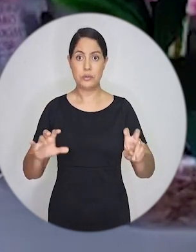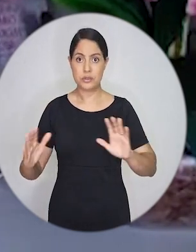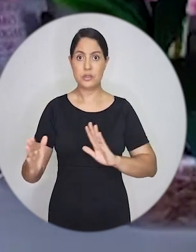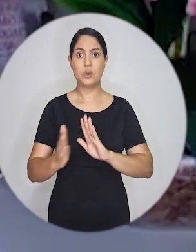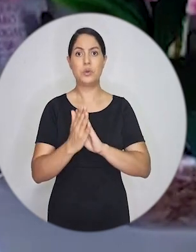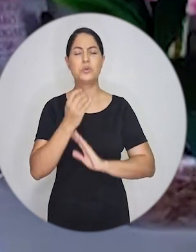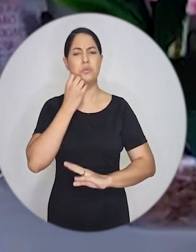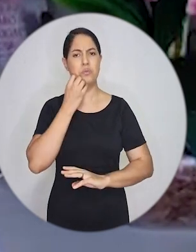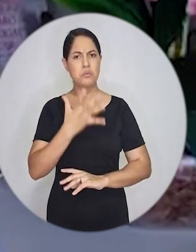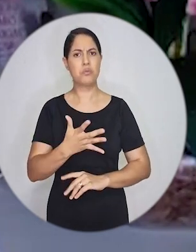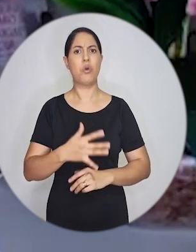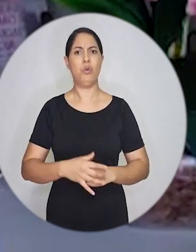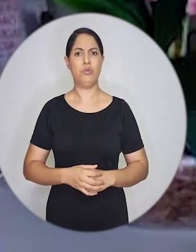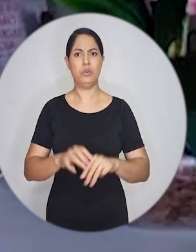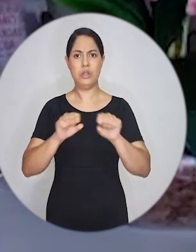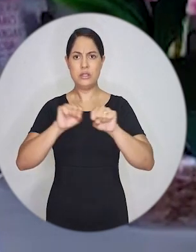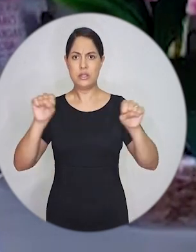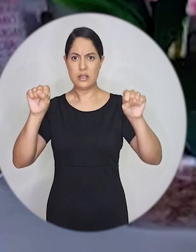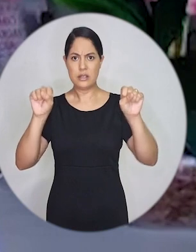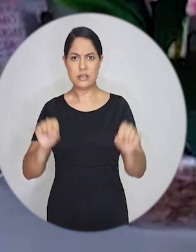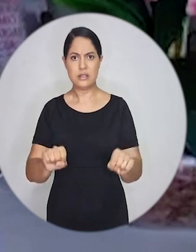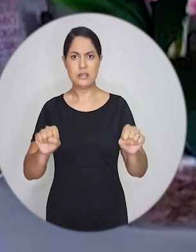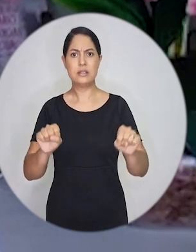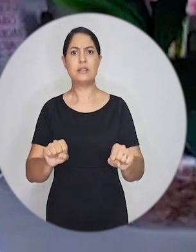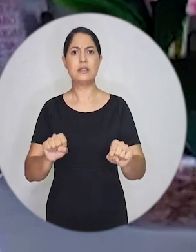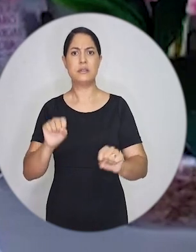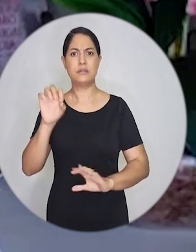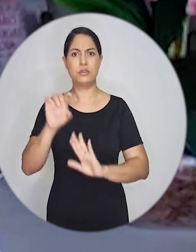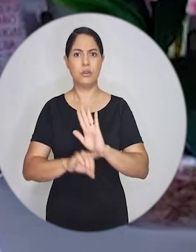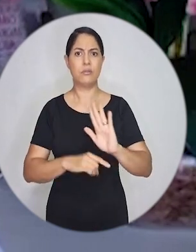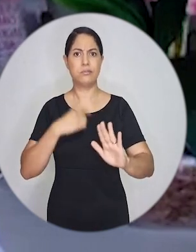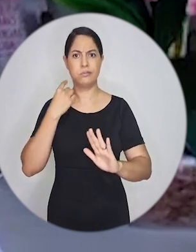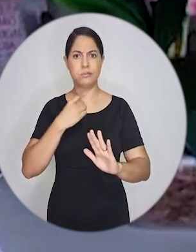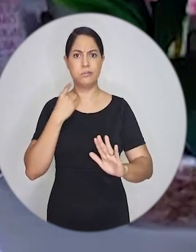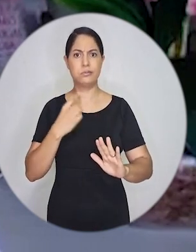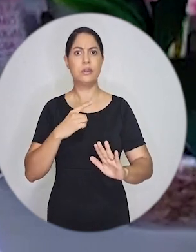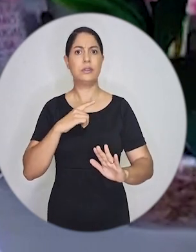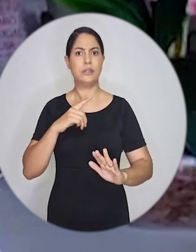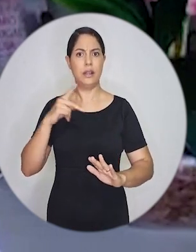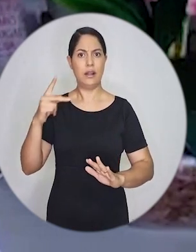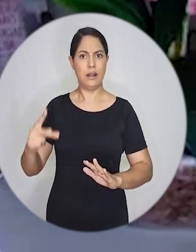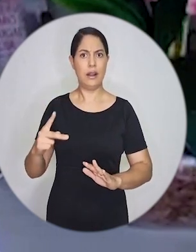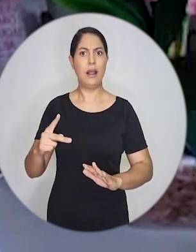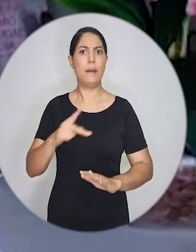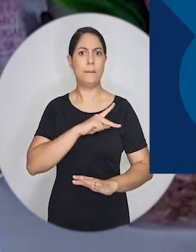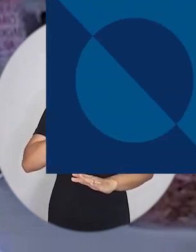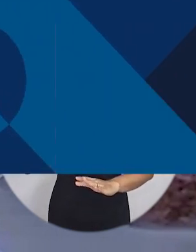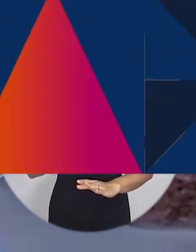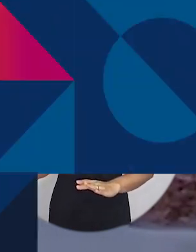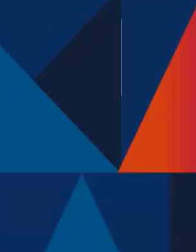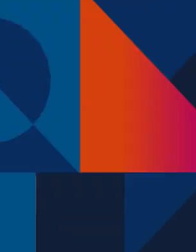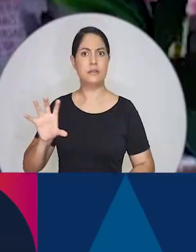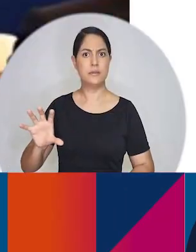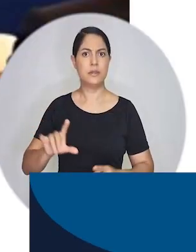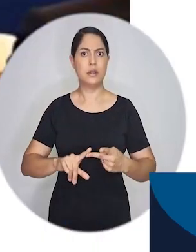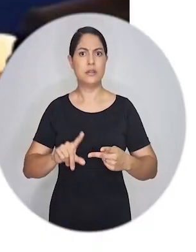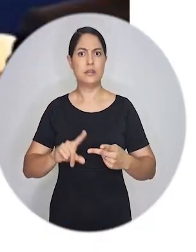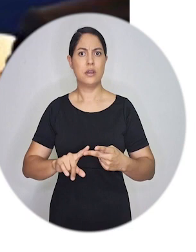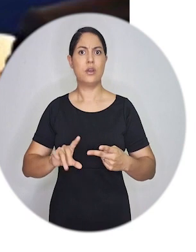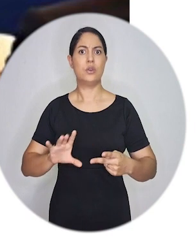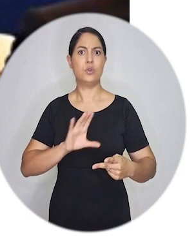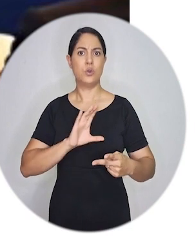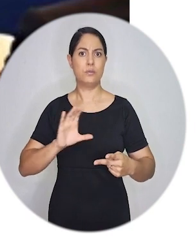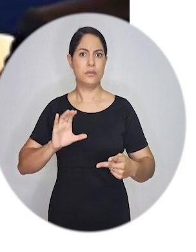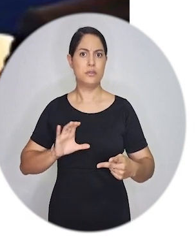prepararam muito bem esse encontro com o sistema todo de prerrogativa de Santa Catarina. Lá estavam presidentes de subseções e praticamente todos